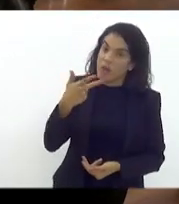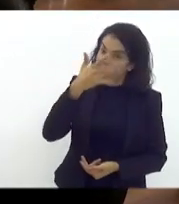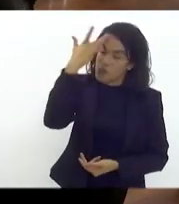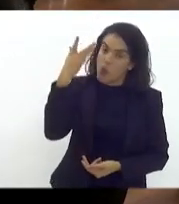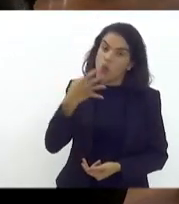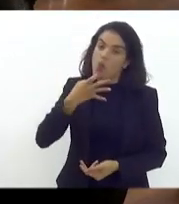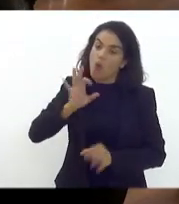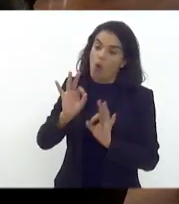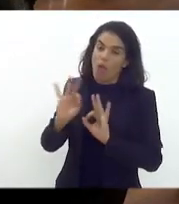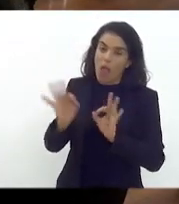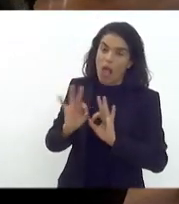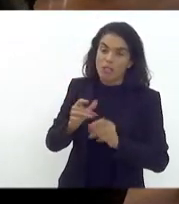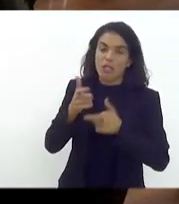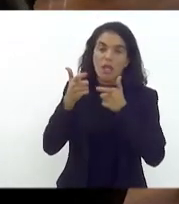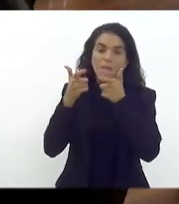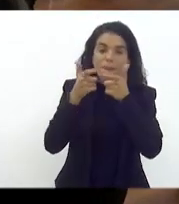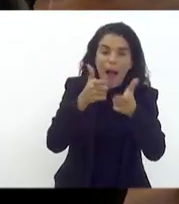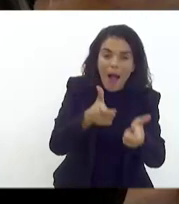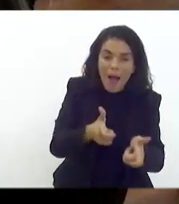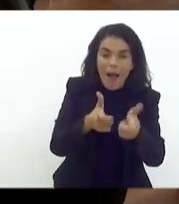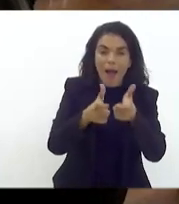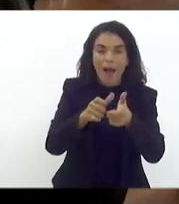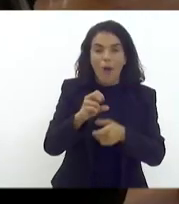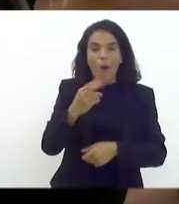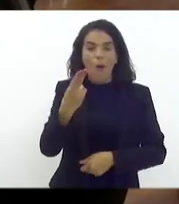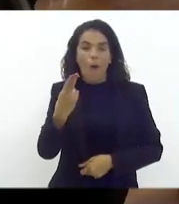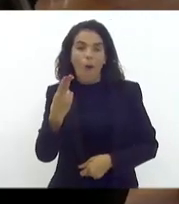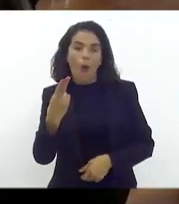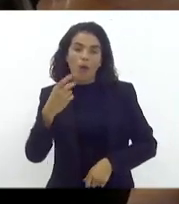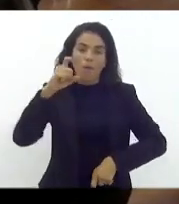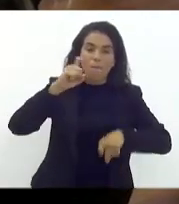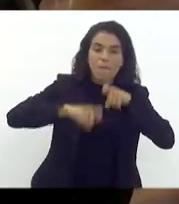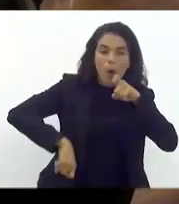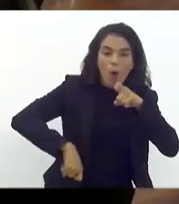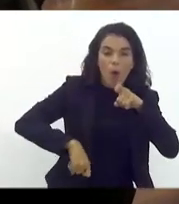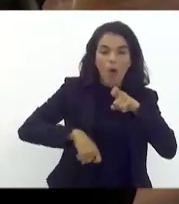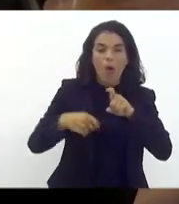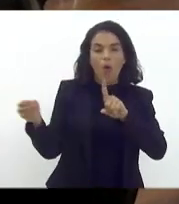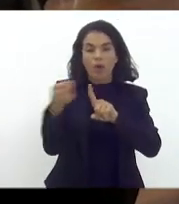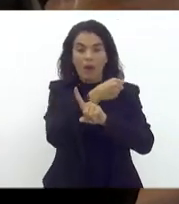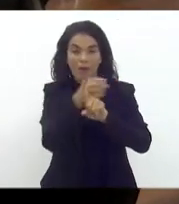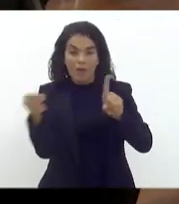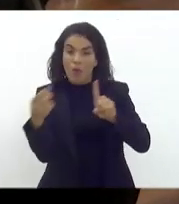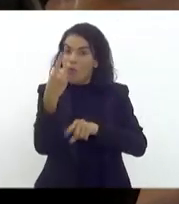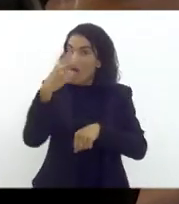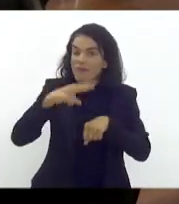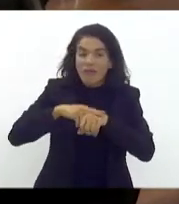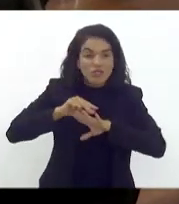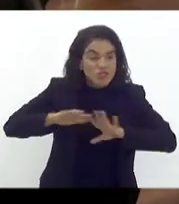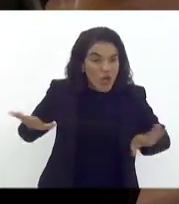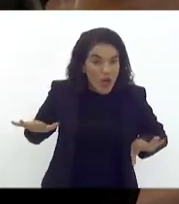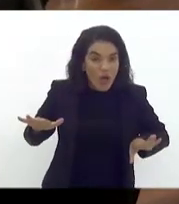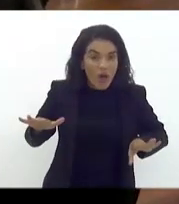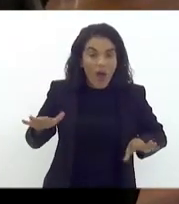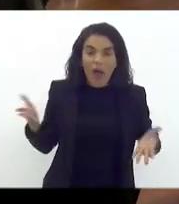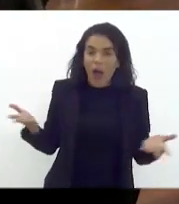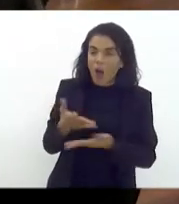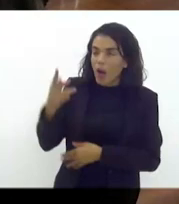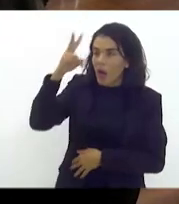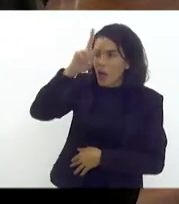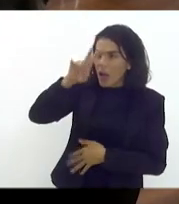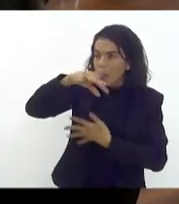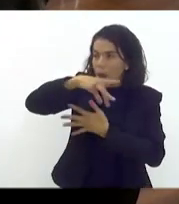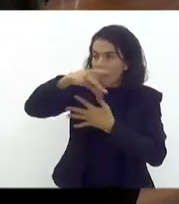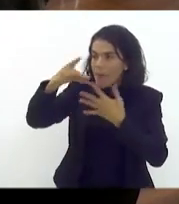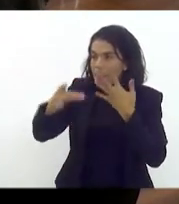desconhecida que assaltou que cometeu um crime sexual agrediu uma vez só e agora ela tem que se lembrar